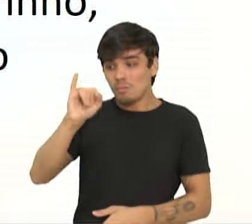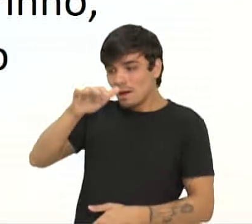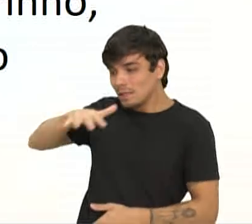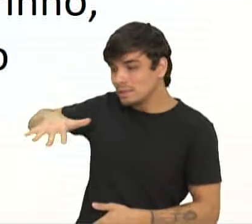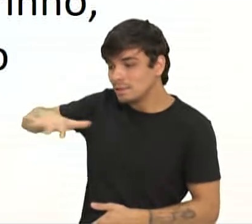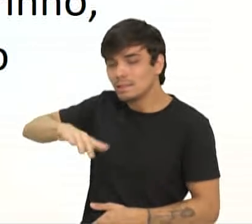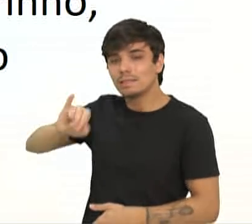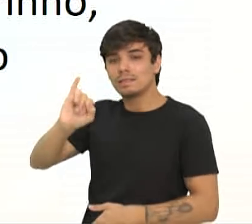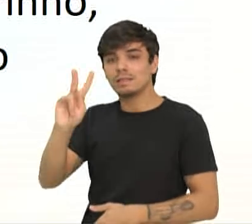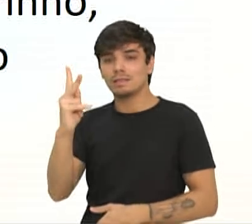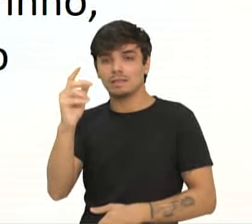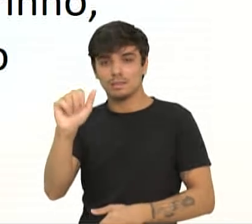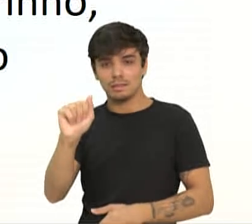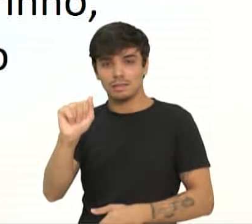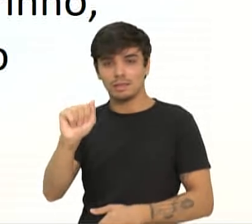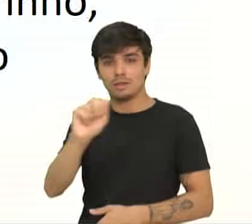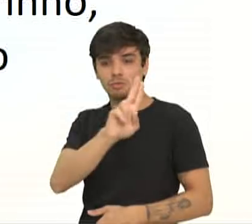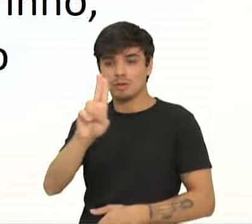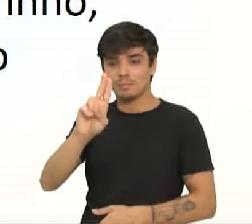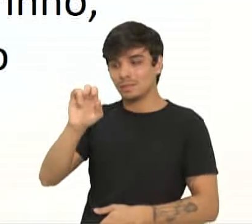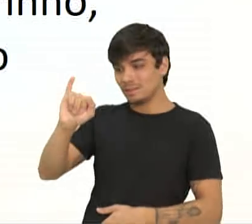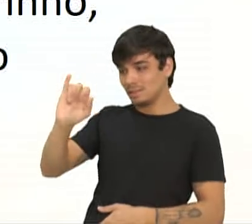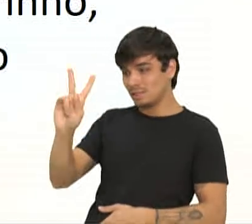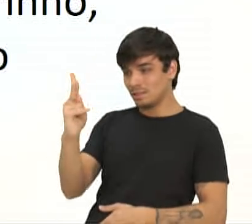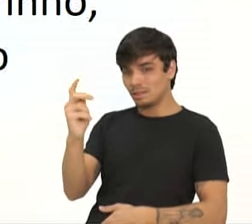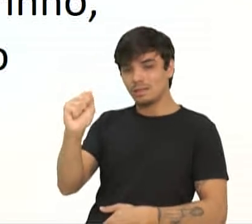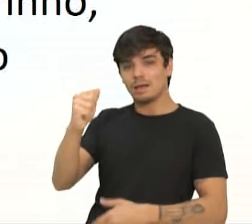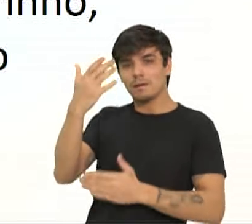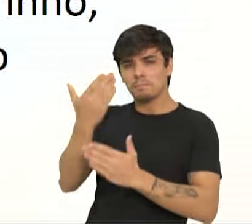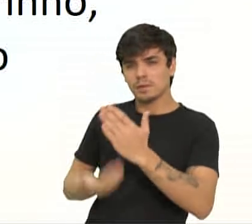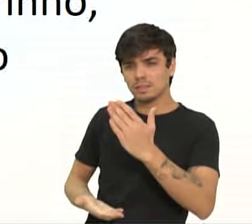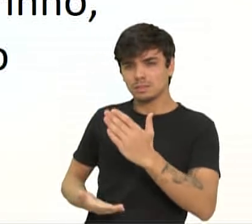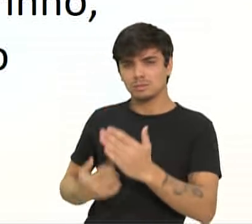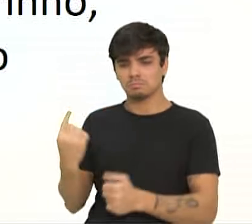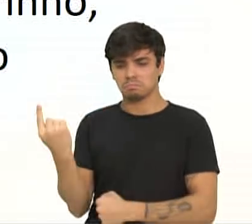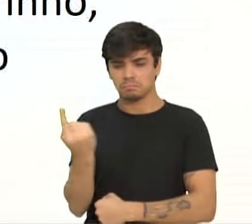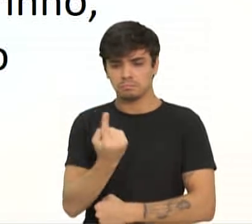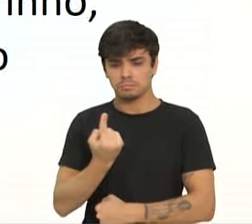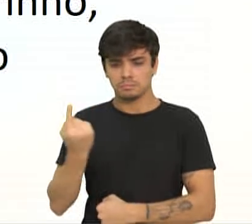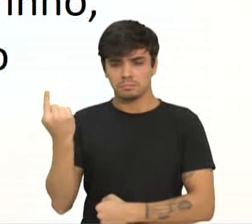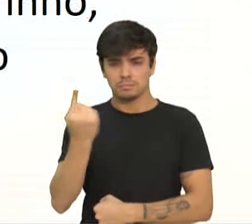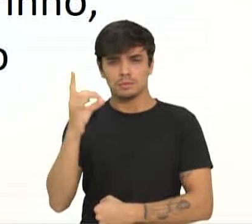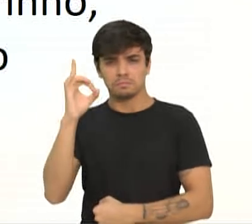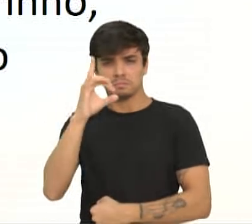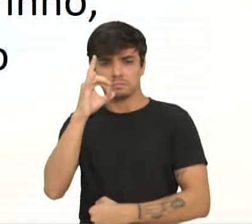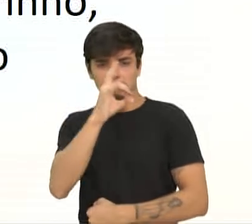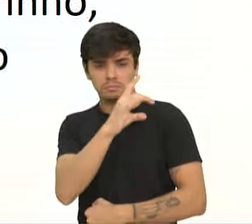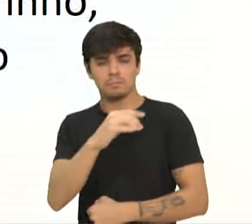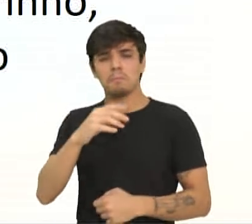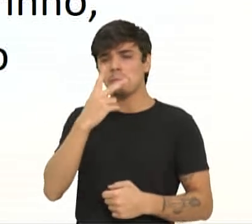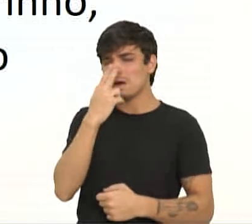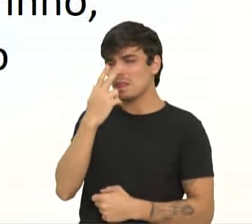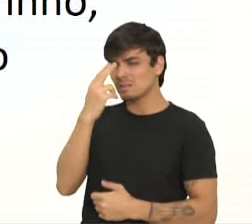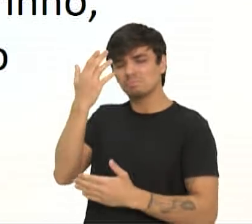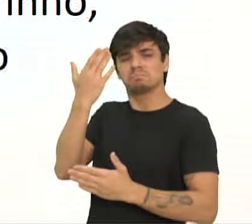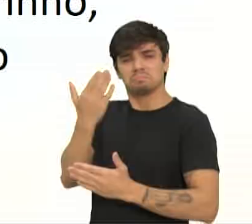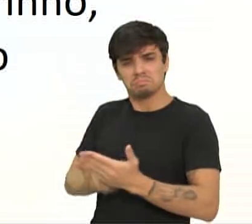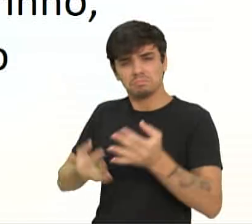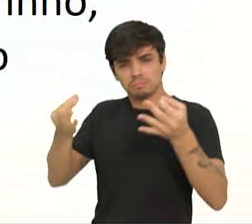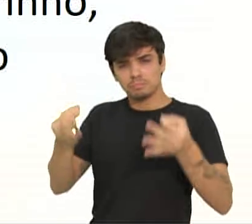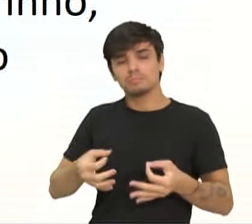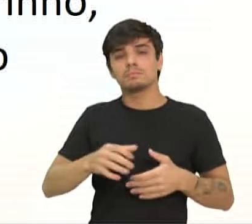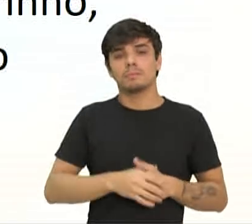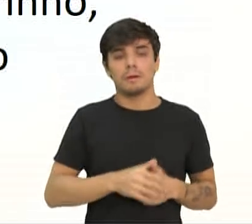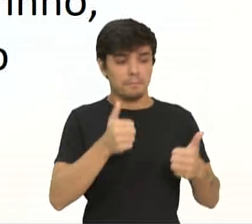de Ilha Perdida, solitária e verdejante, parecia mesmo perdida entre as